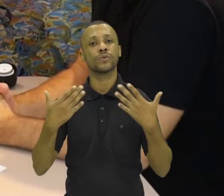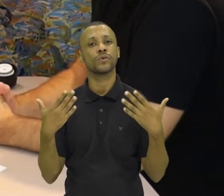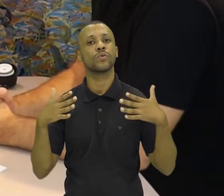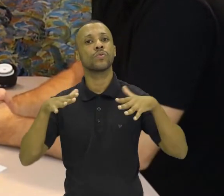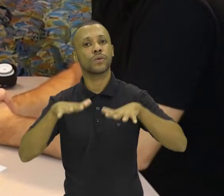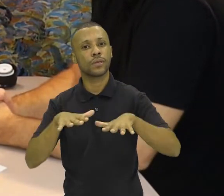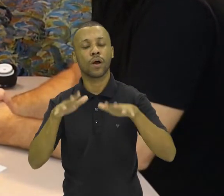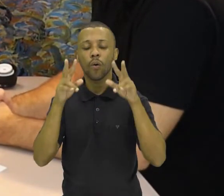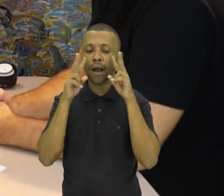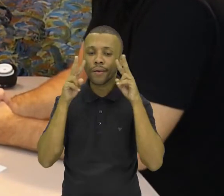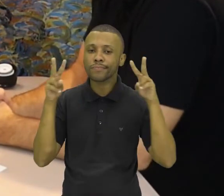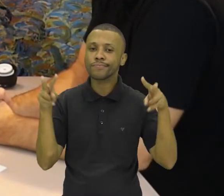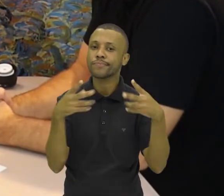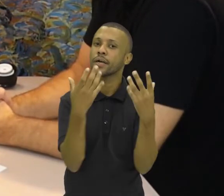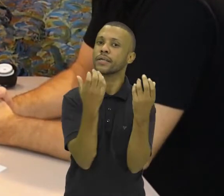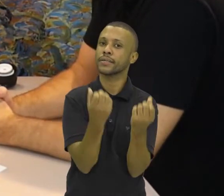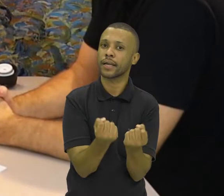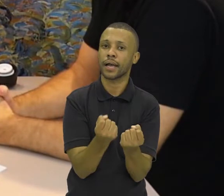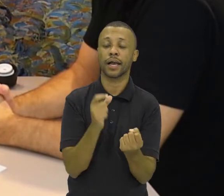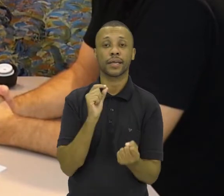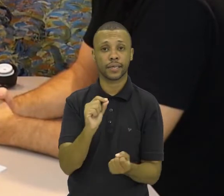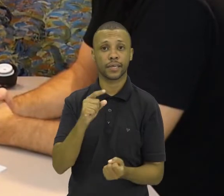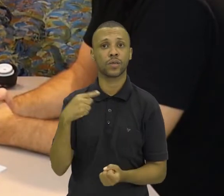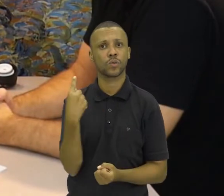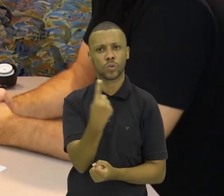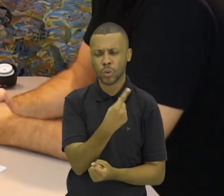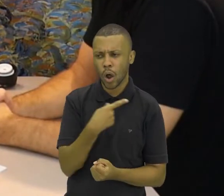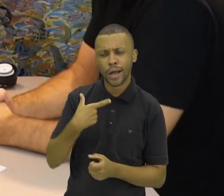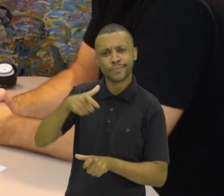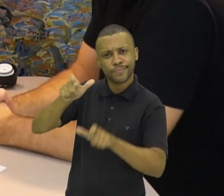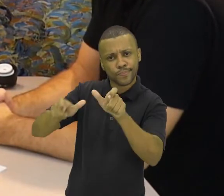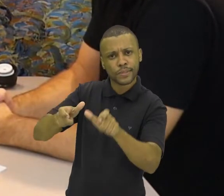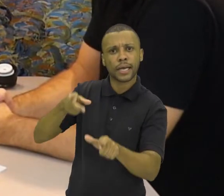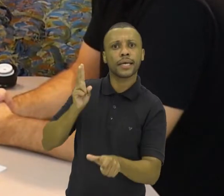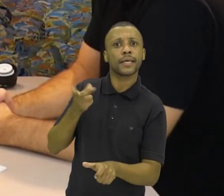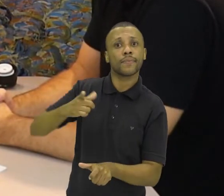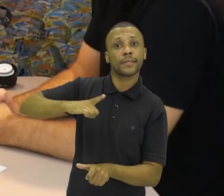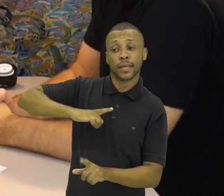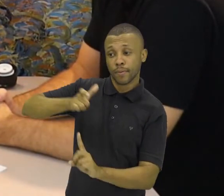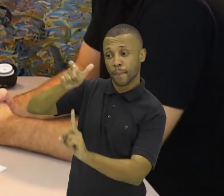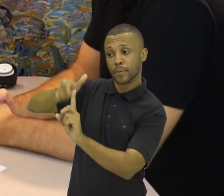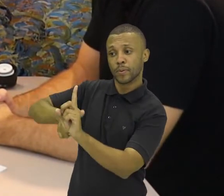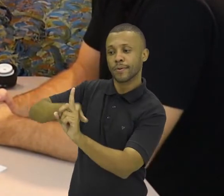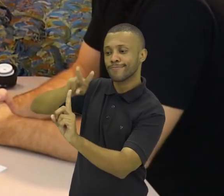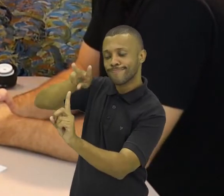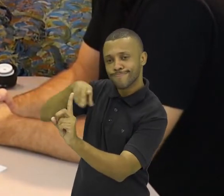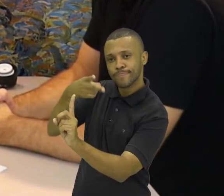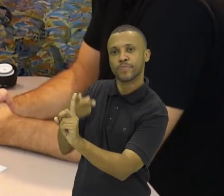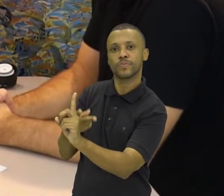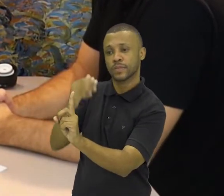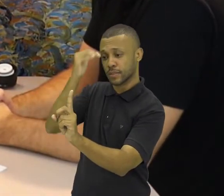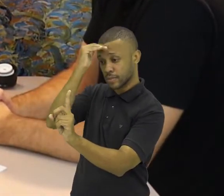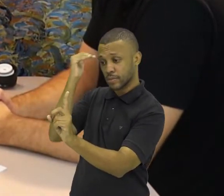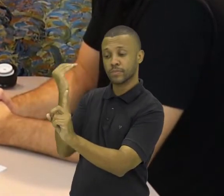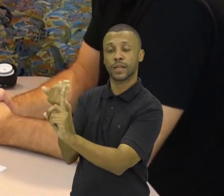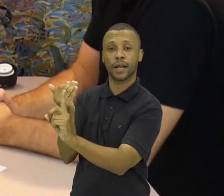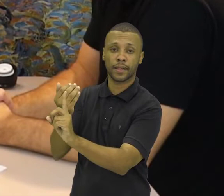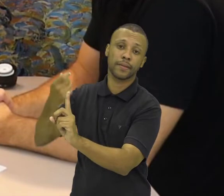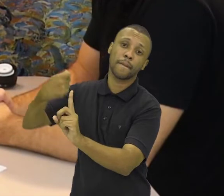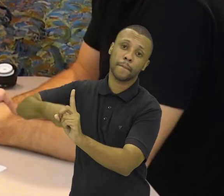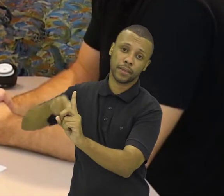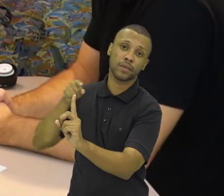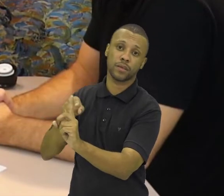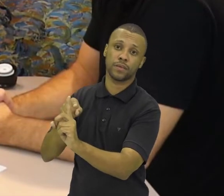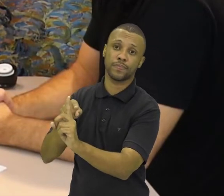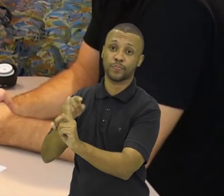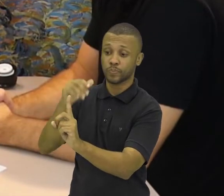Multi-Inclusão. É justamente isso, reconhecer que diante de nós sempre há um ser humano digno de respeito. Tá? E